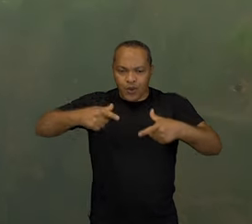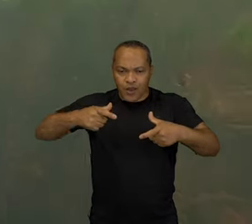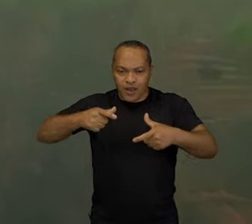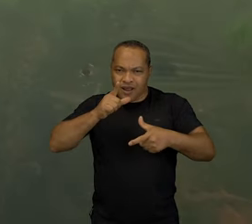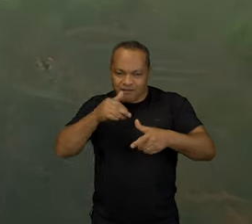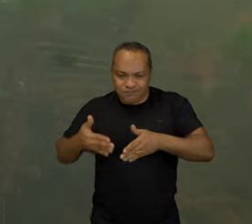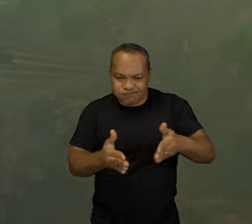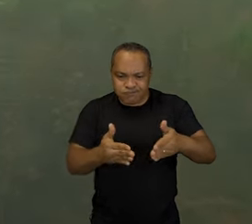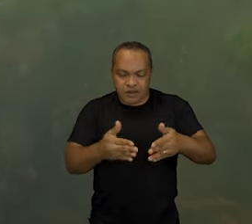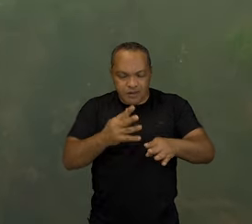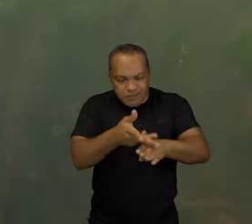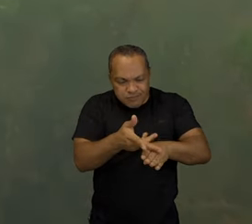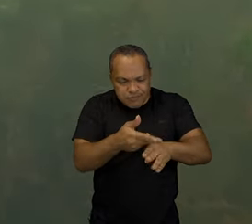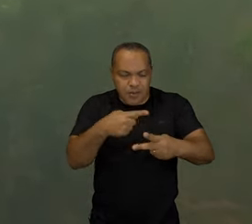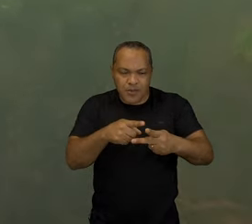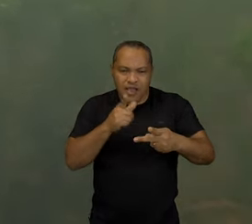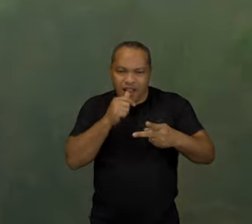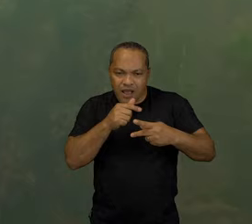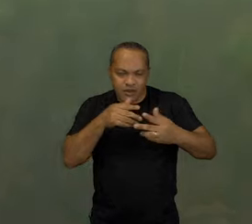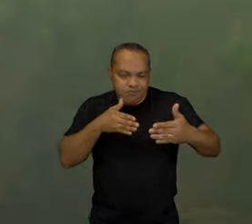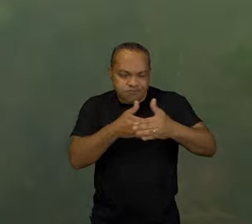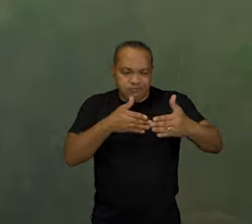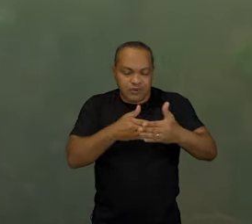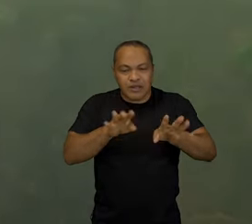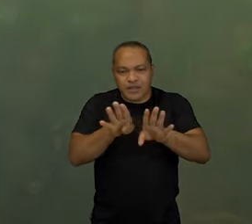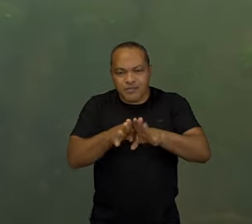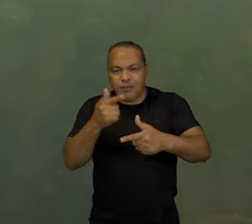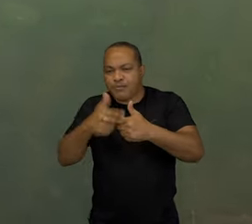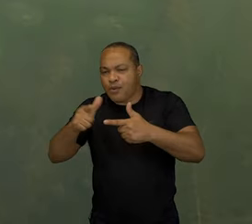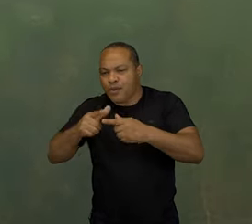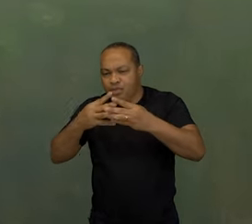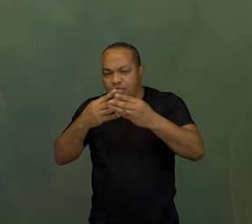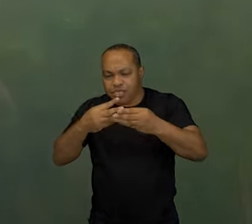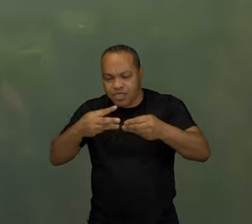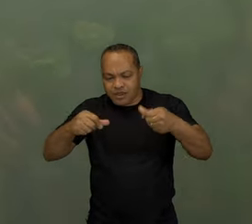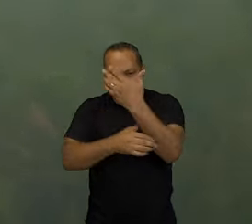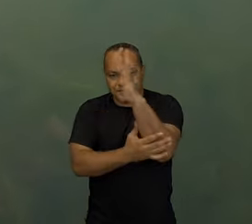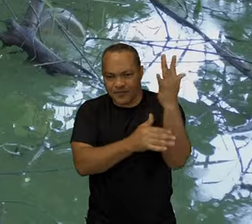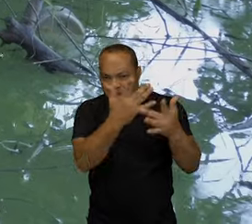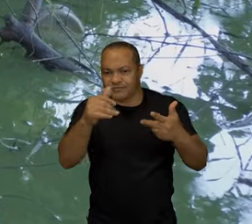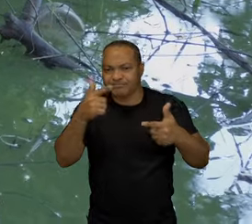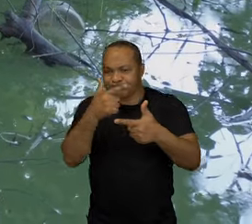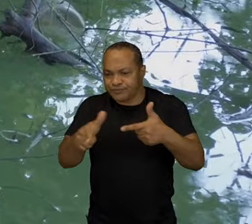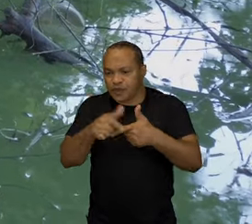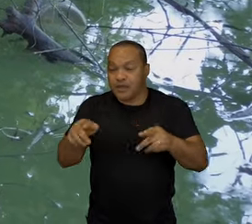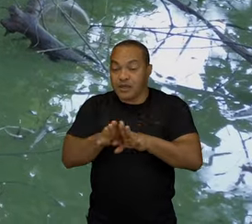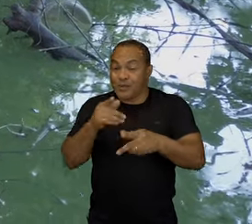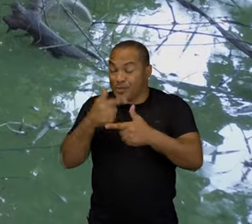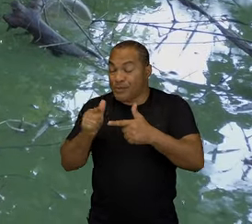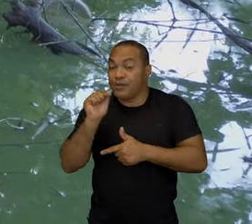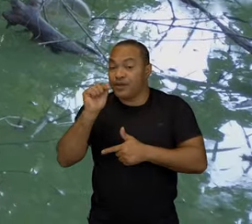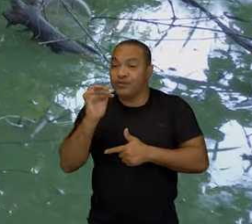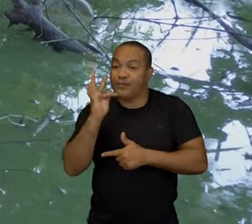da correnteza em lagos artificiais e a degradação da vegetação nativa. Como